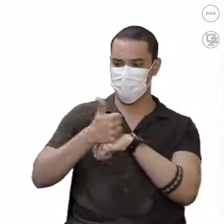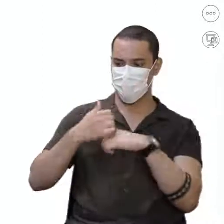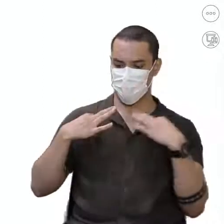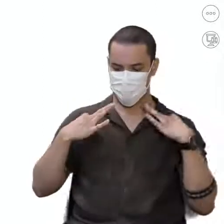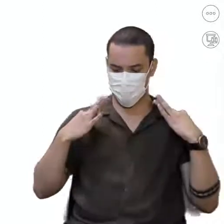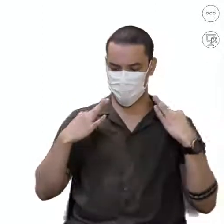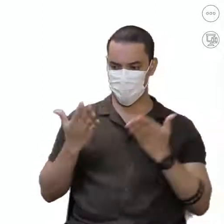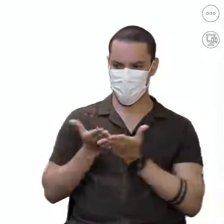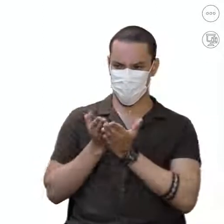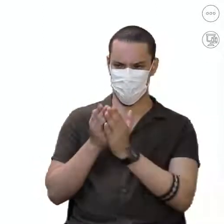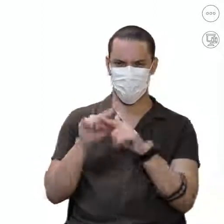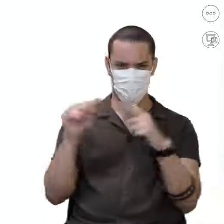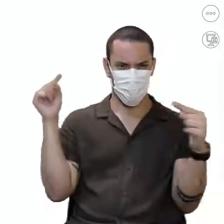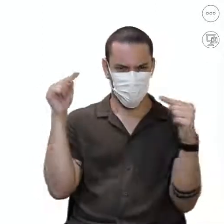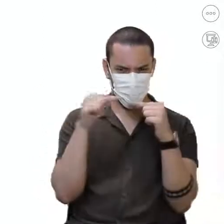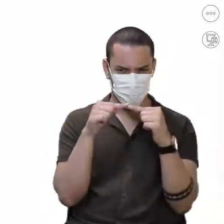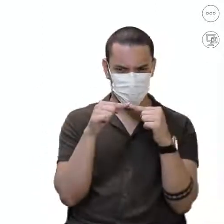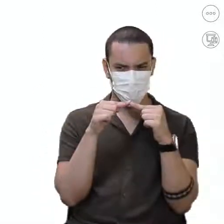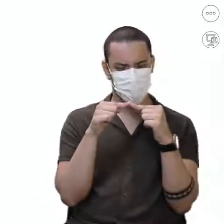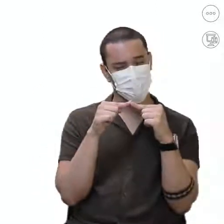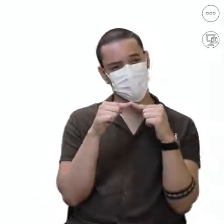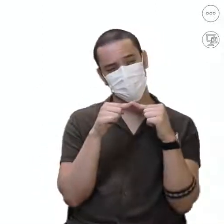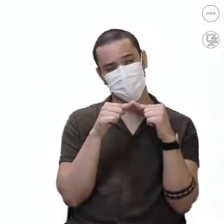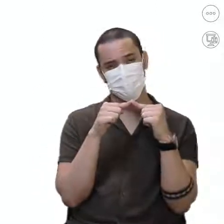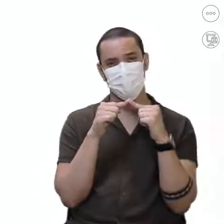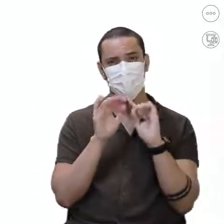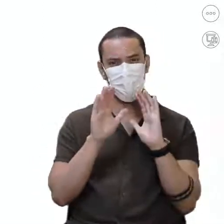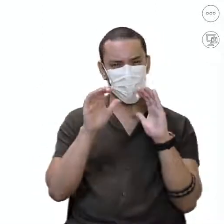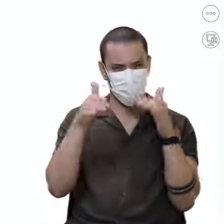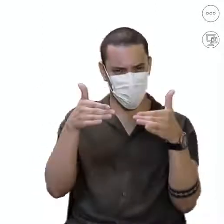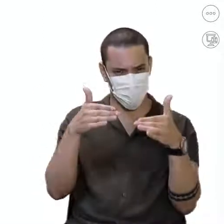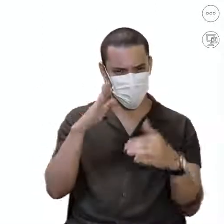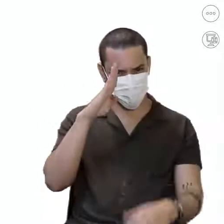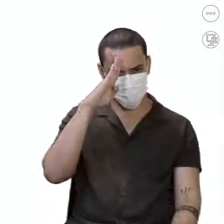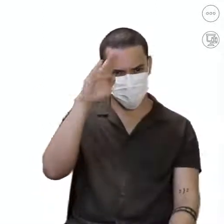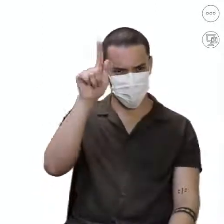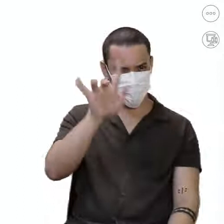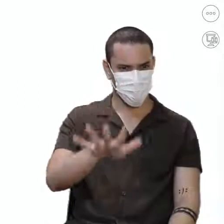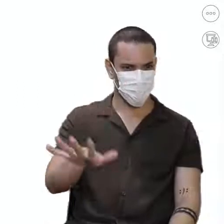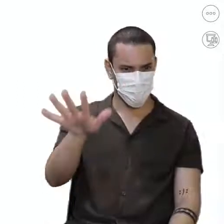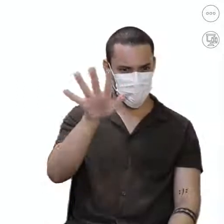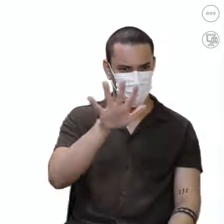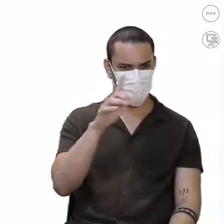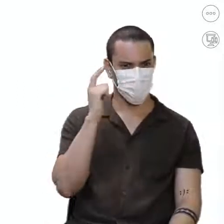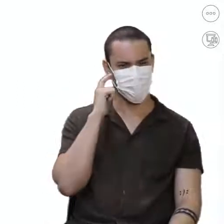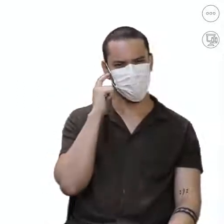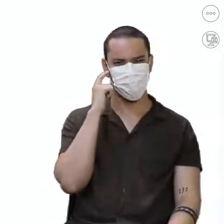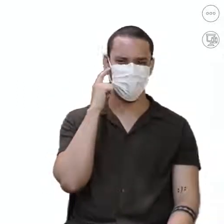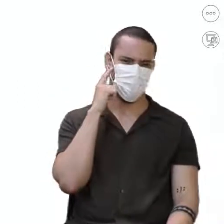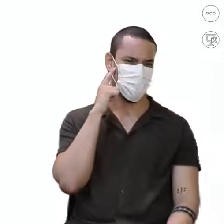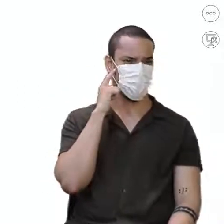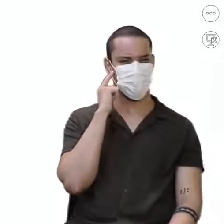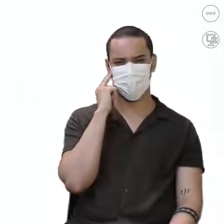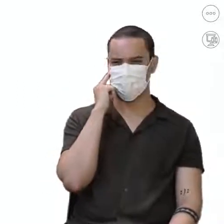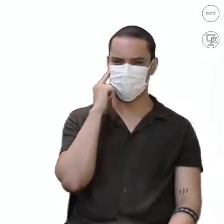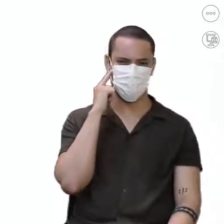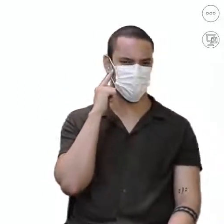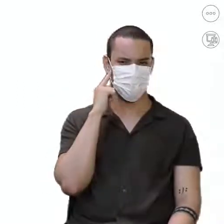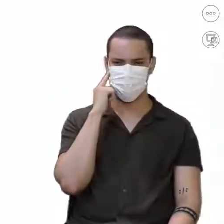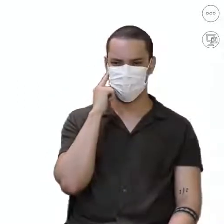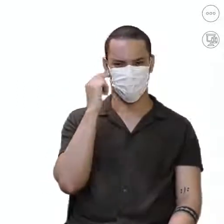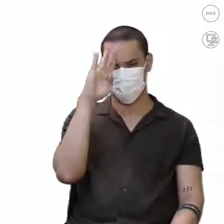de marinheiro, mas será que tem a ver com isso? Será que esse é o foco, a ideia central do texto? Acho que não, acho que pelo que eu vi